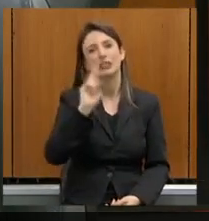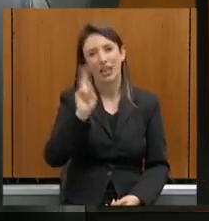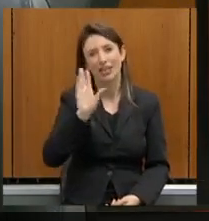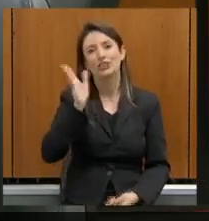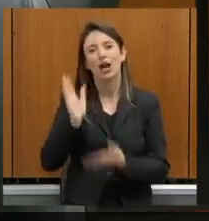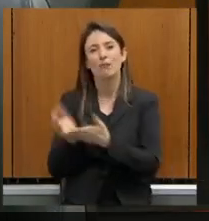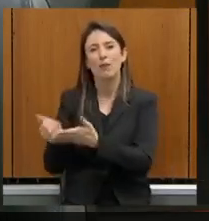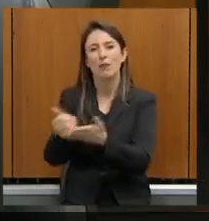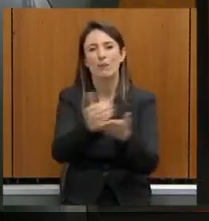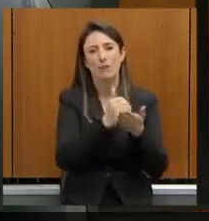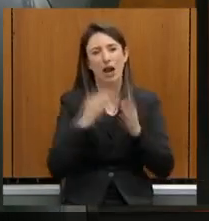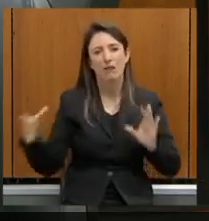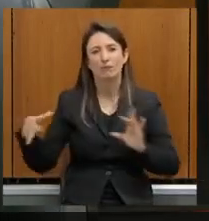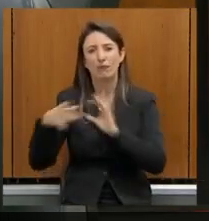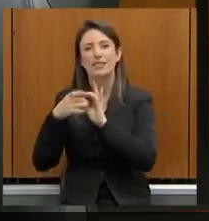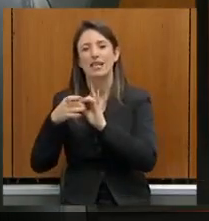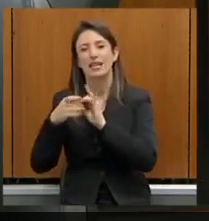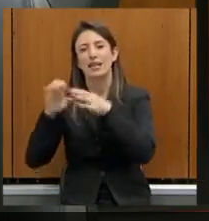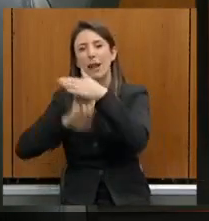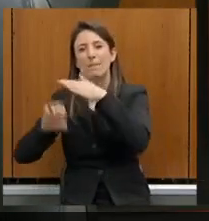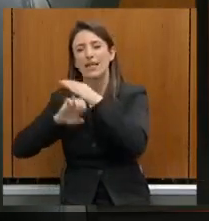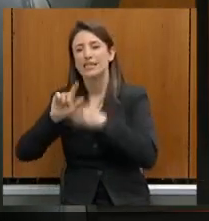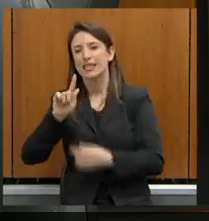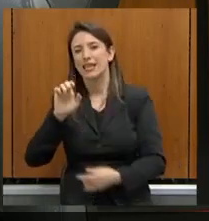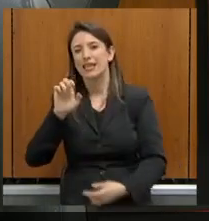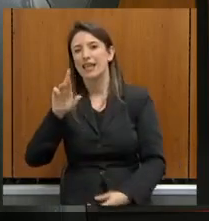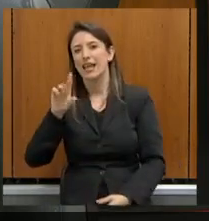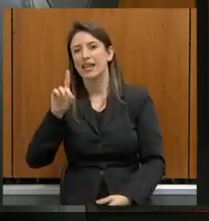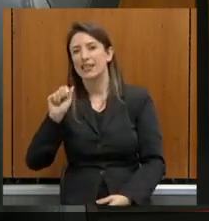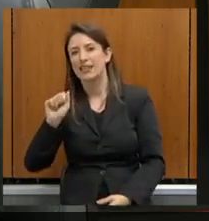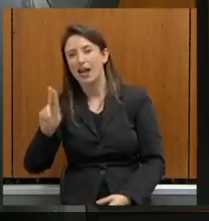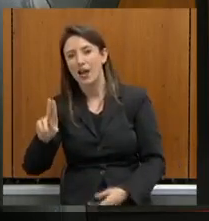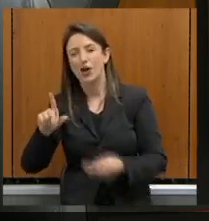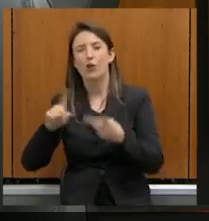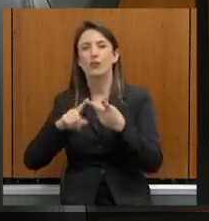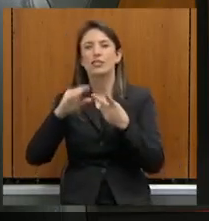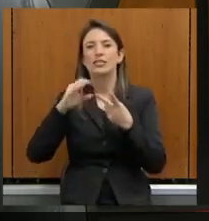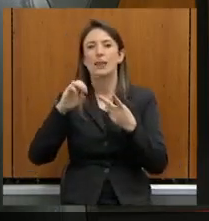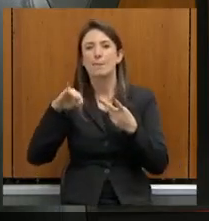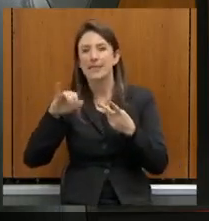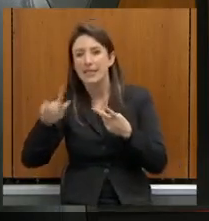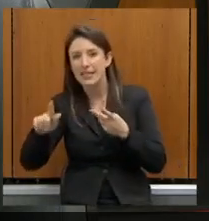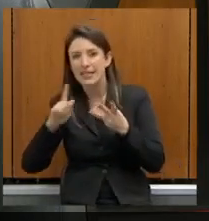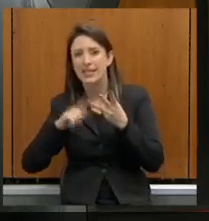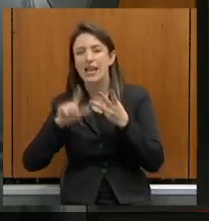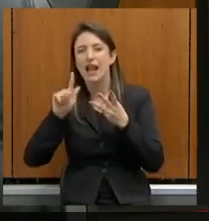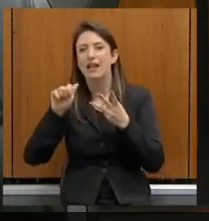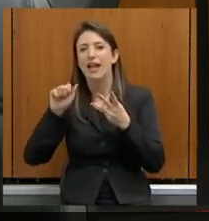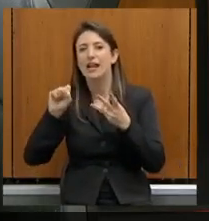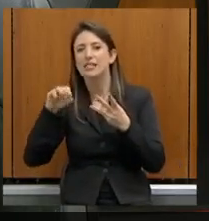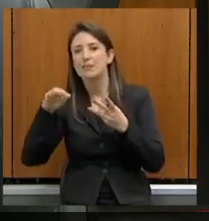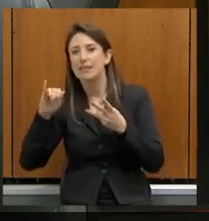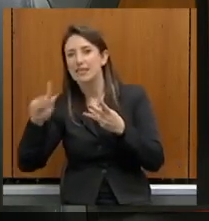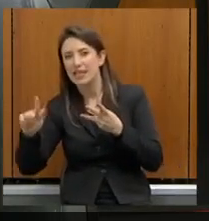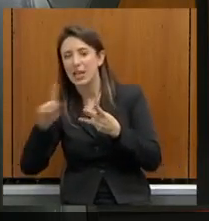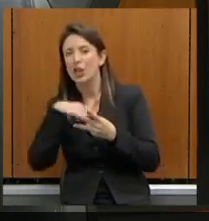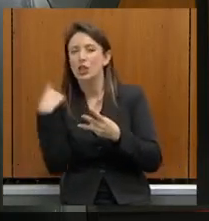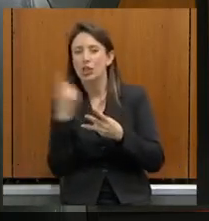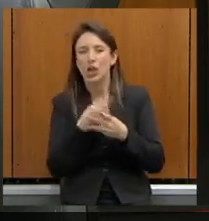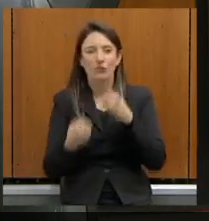com a Gerdau, com a CEMIG e com a GASMIG, para fazer o dossiê, porque nós vamos